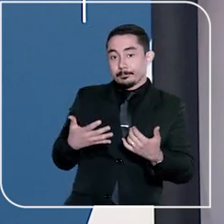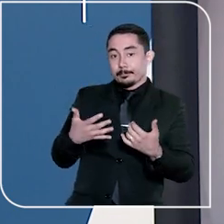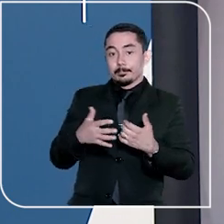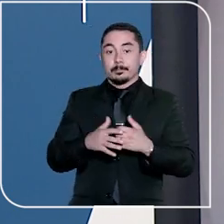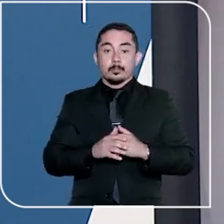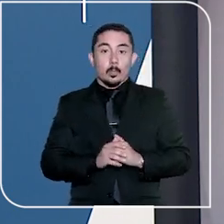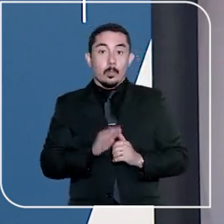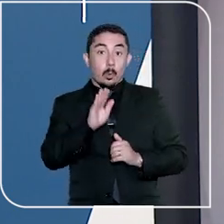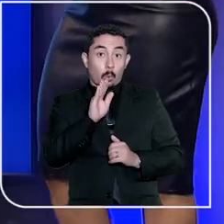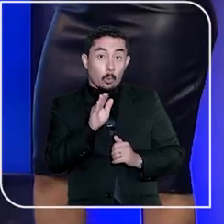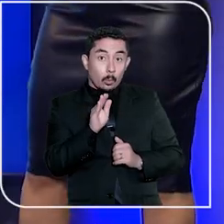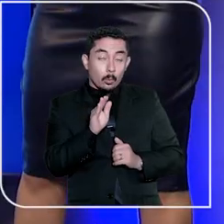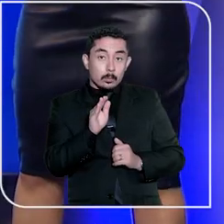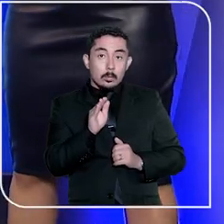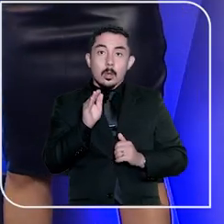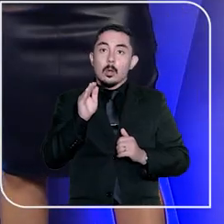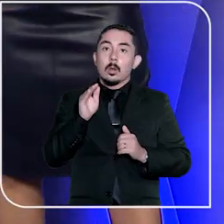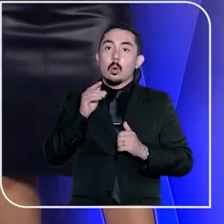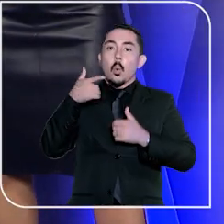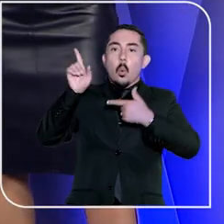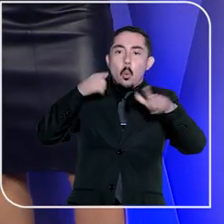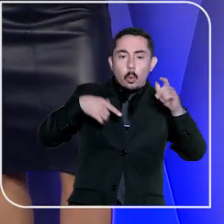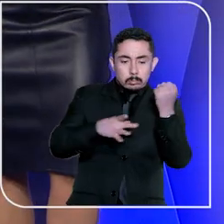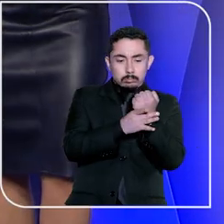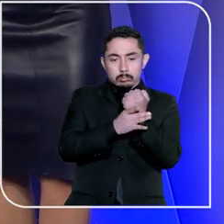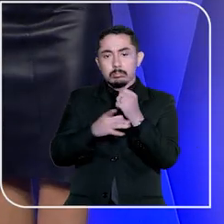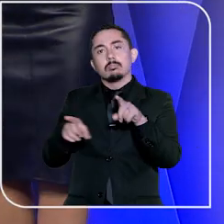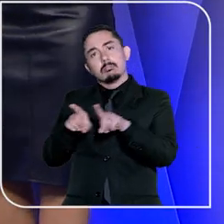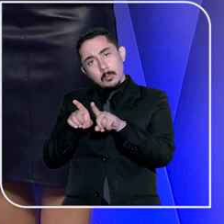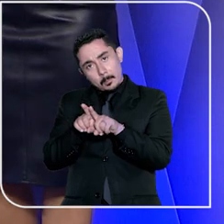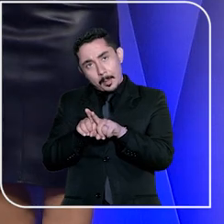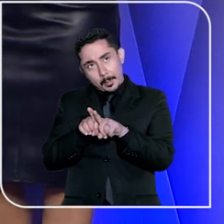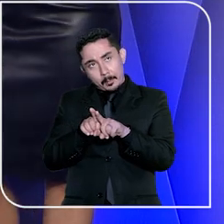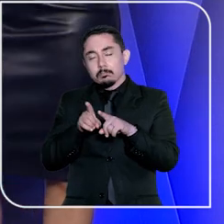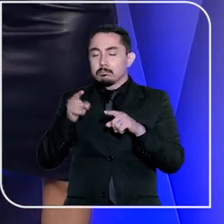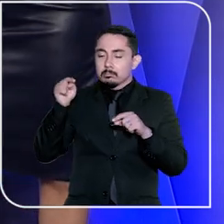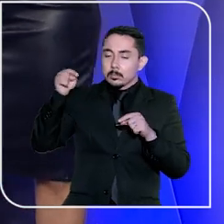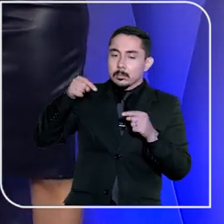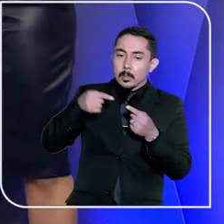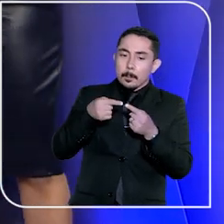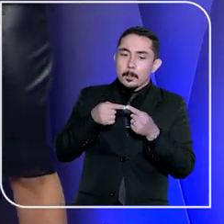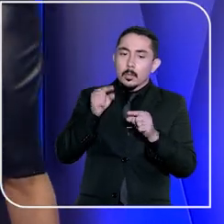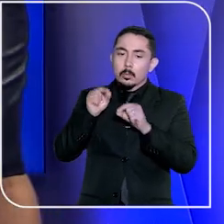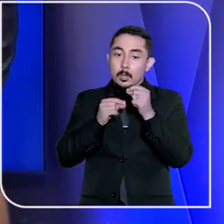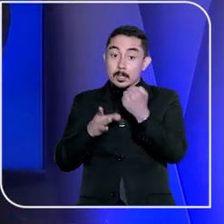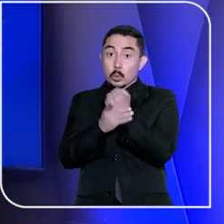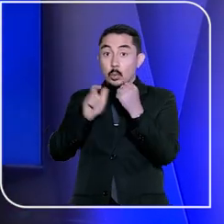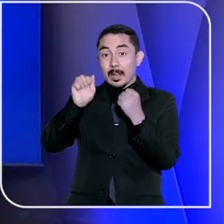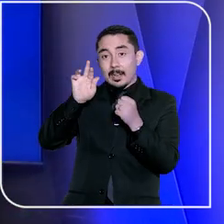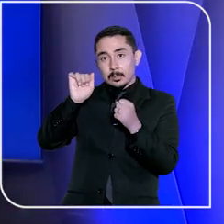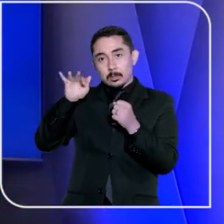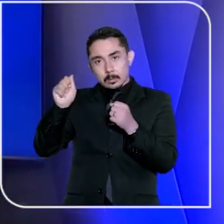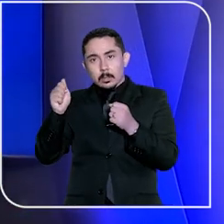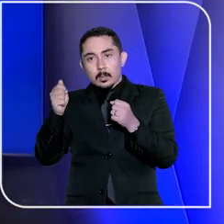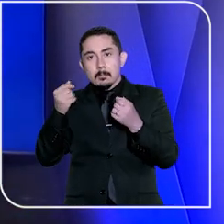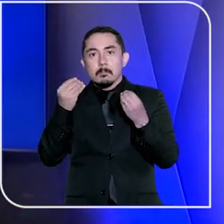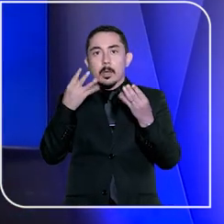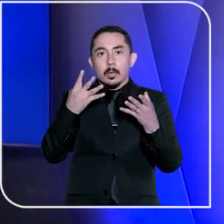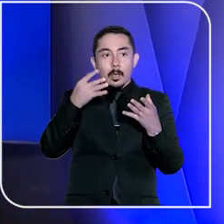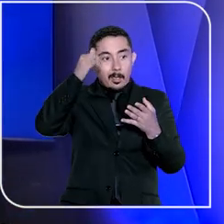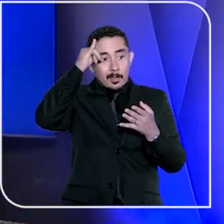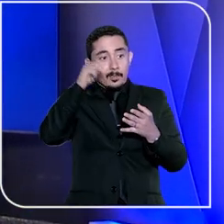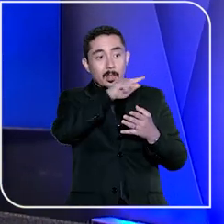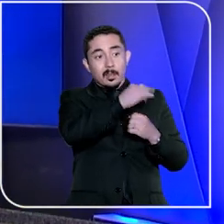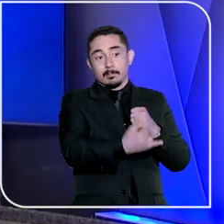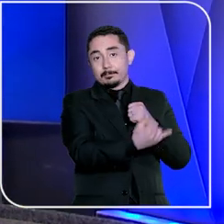explicar melhor assim como nos outros Seguros o seguro garantia também foi criado para evitar